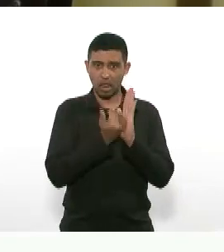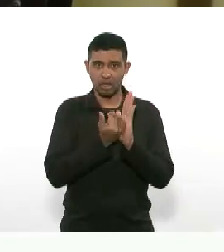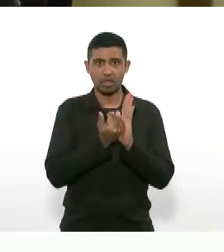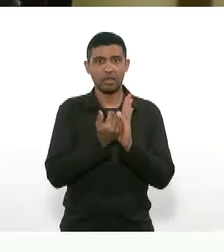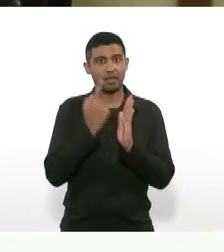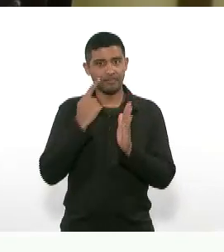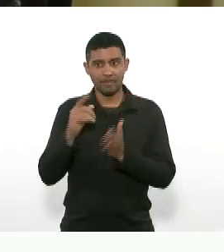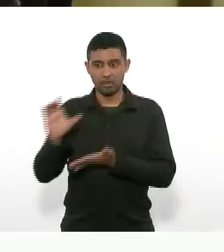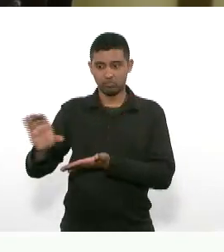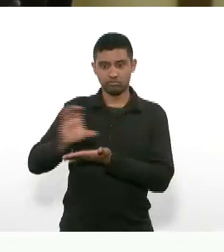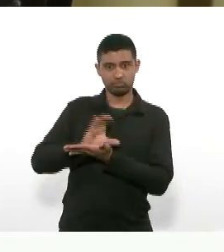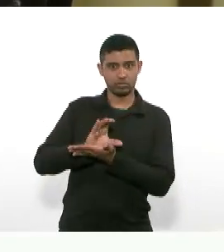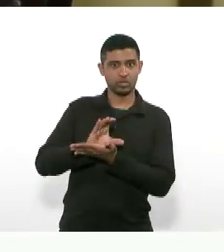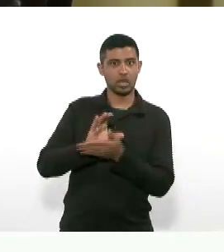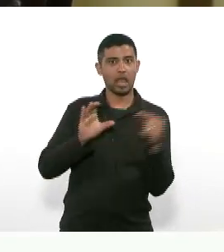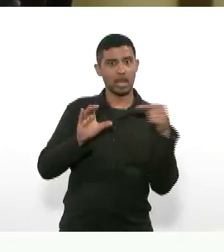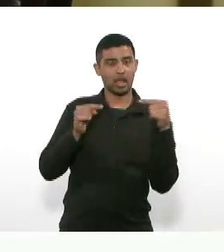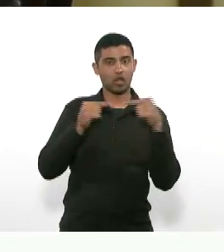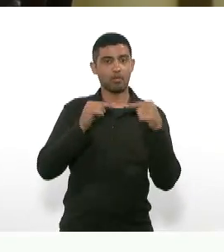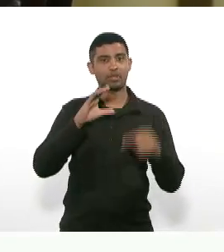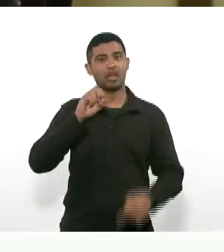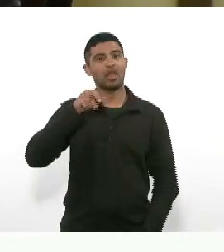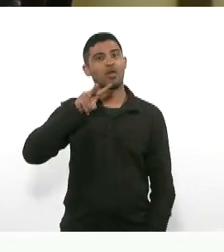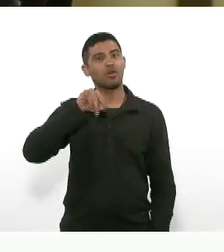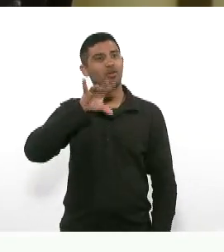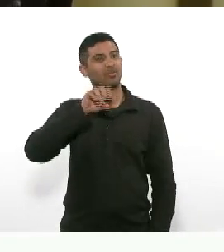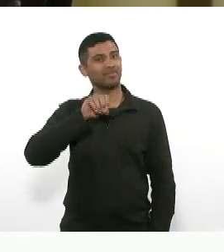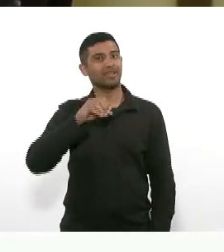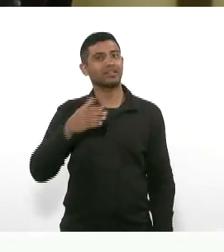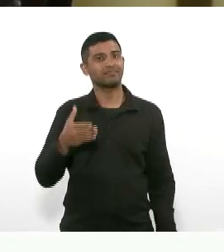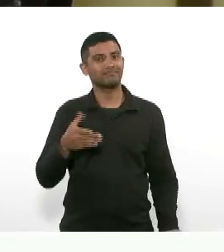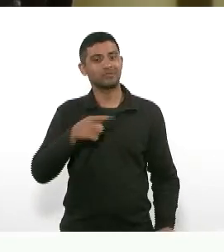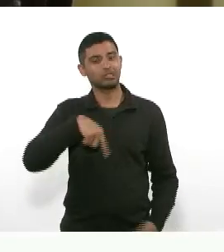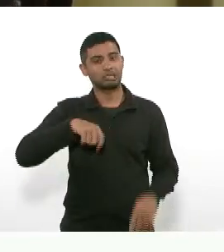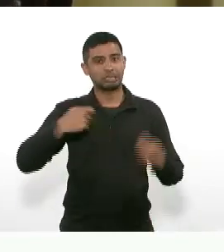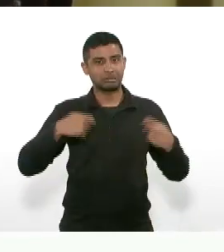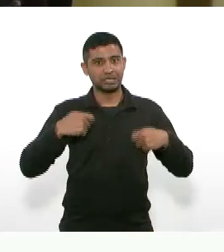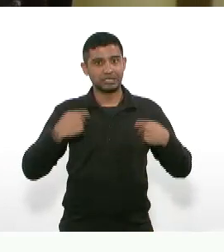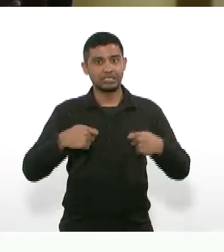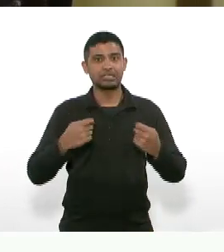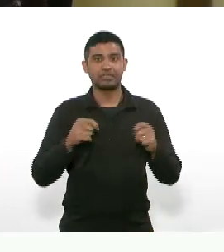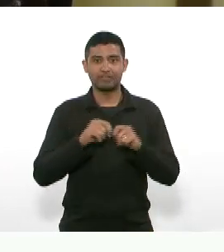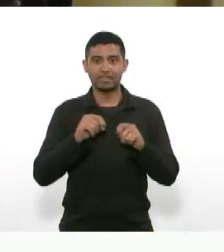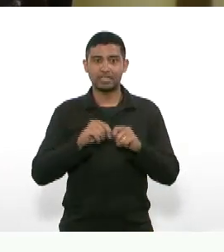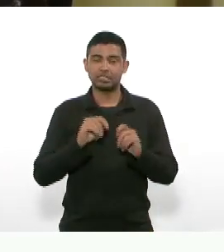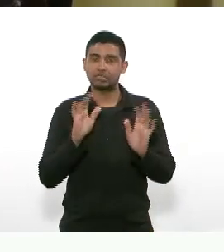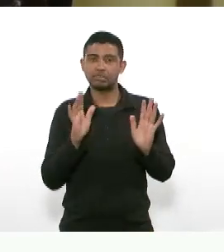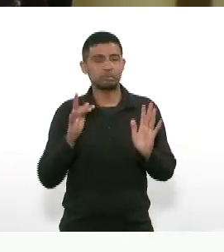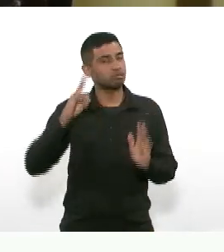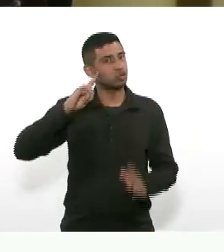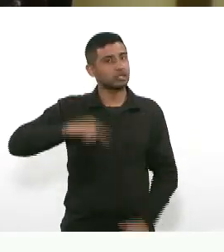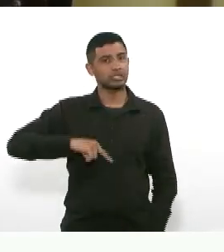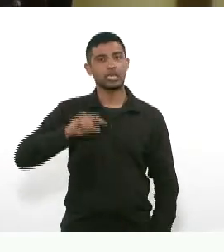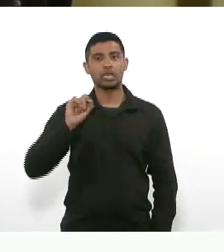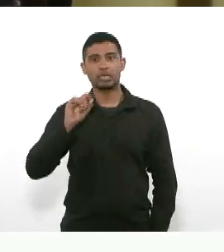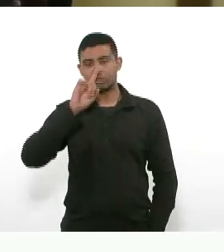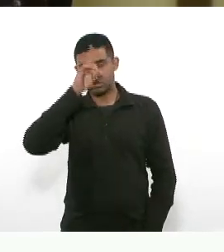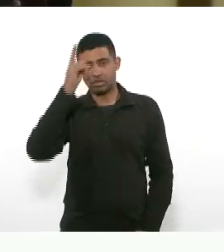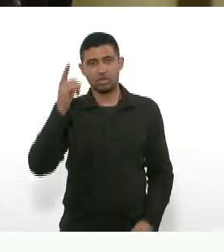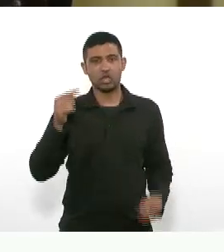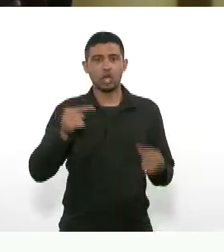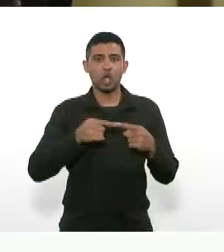sob a forma de convênio. E aí temos que fazer uma coisa que deve ter sido bolada, não sei por quem, que é o tal do termo